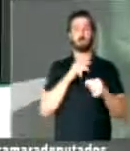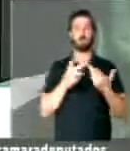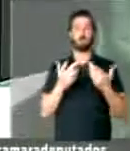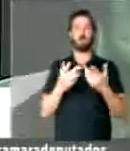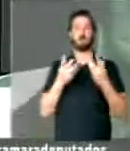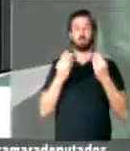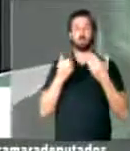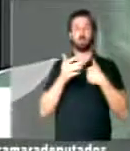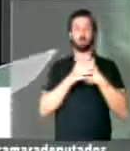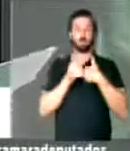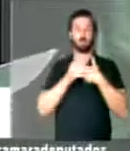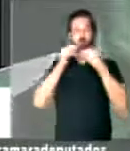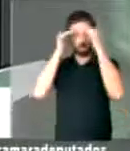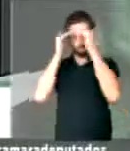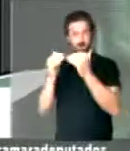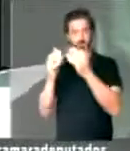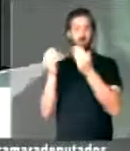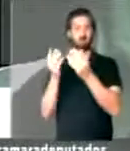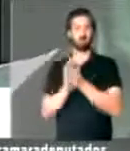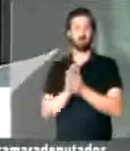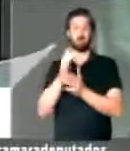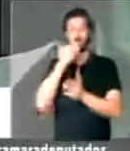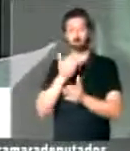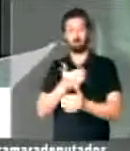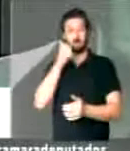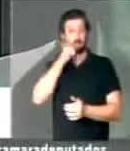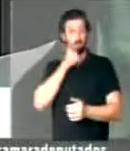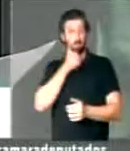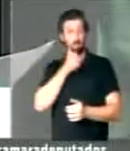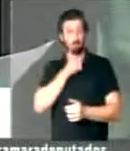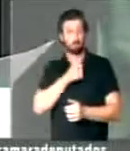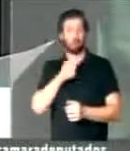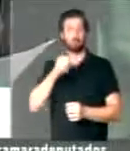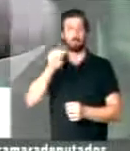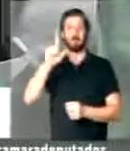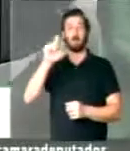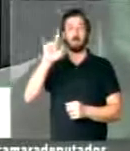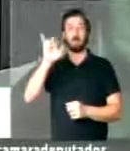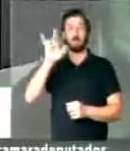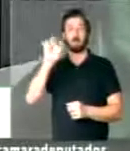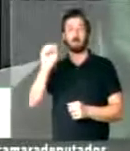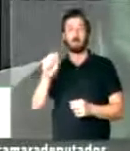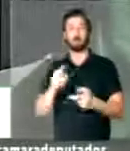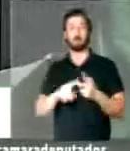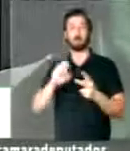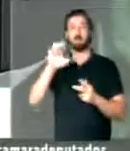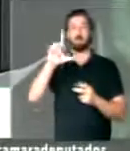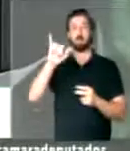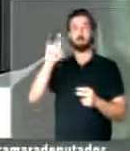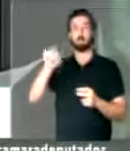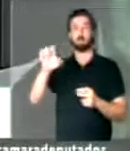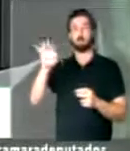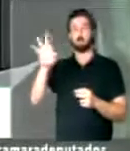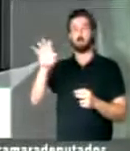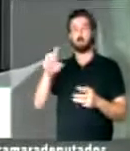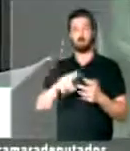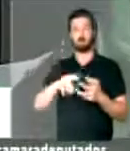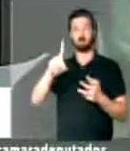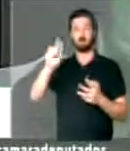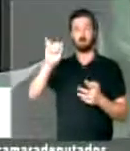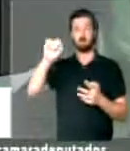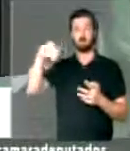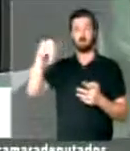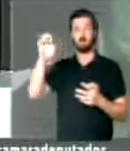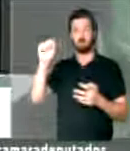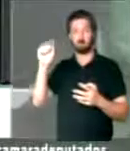muita atenção, muito respeito às mulheres, senhora Lérida Pavanello, Elisete Rins, Diana Han,